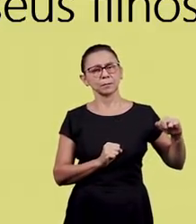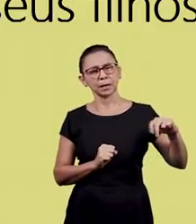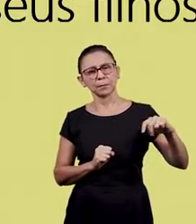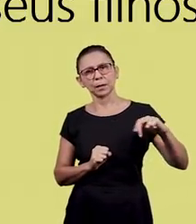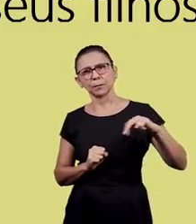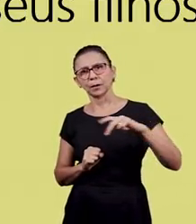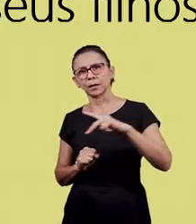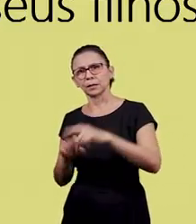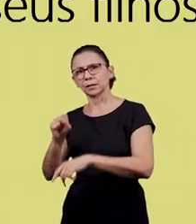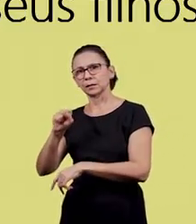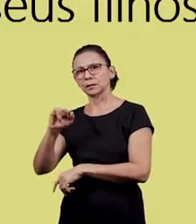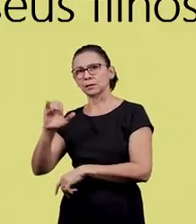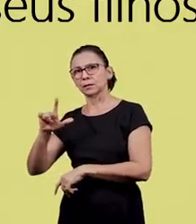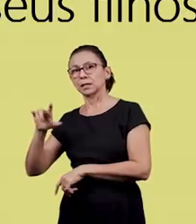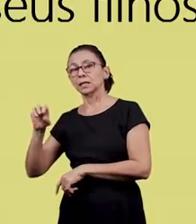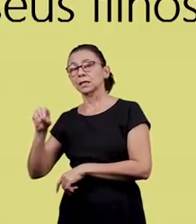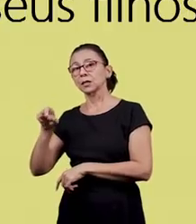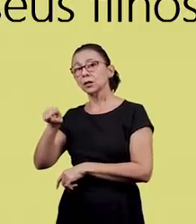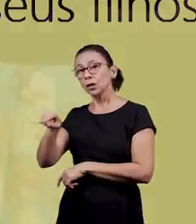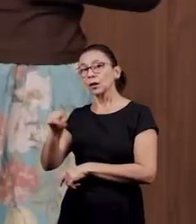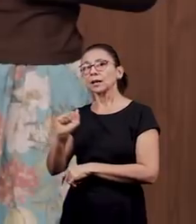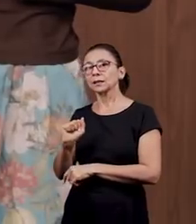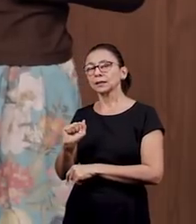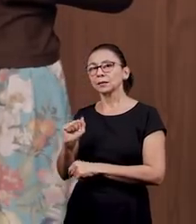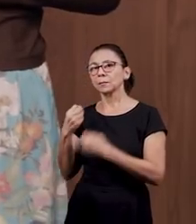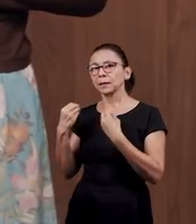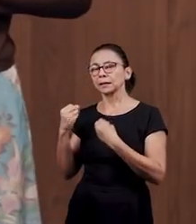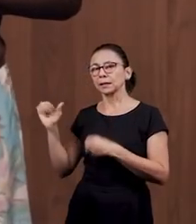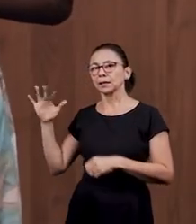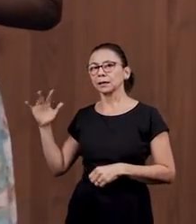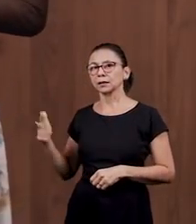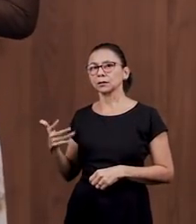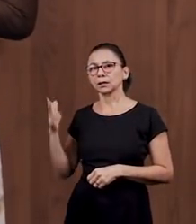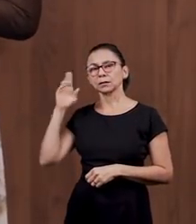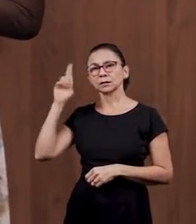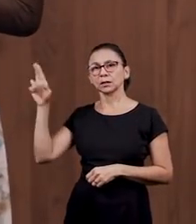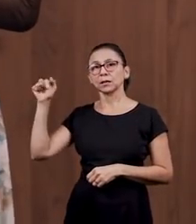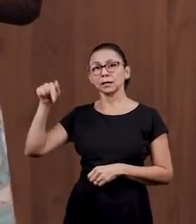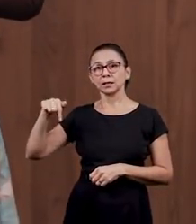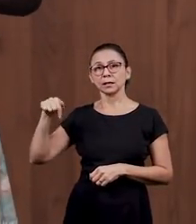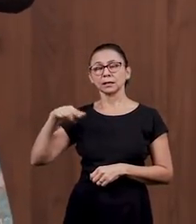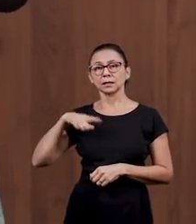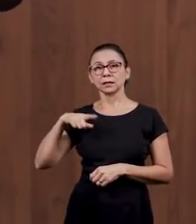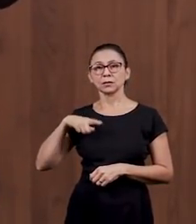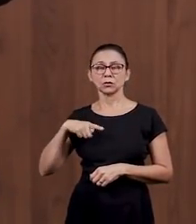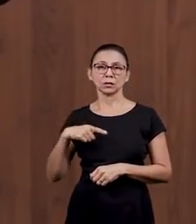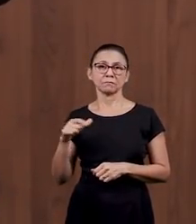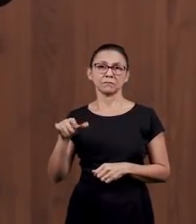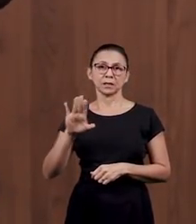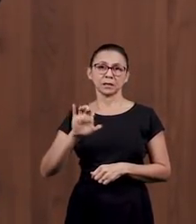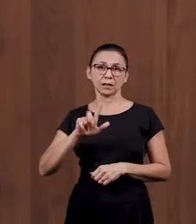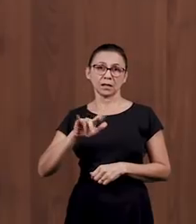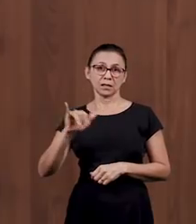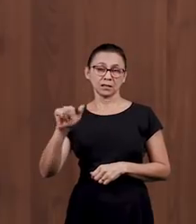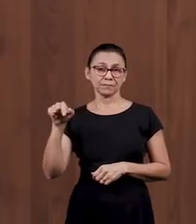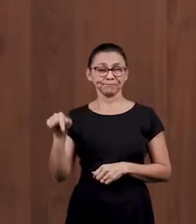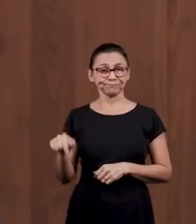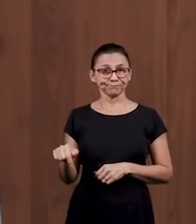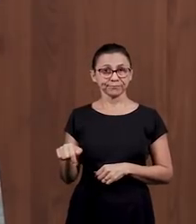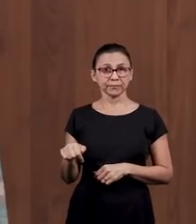Siló estava o sumo sacerdote Eli e os seus filhos Ofni e Finéias.